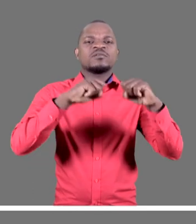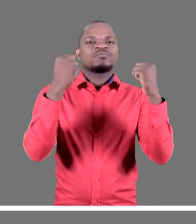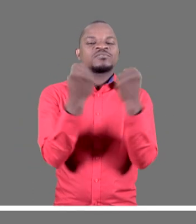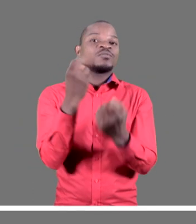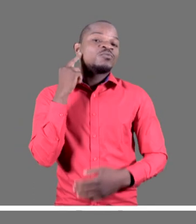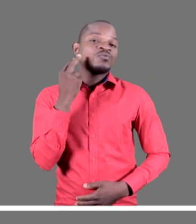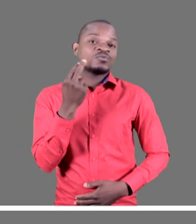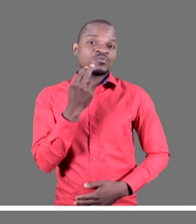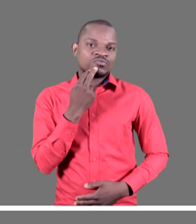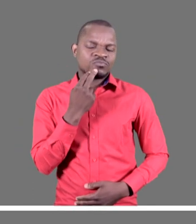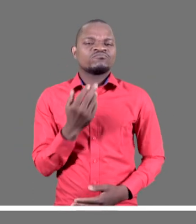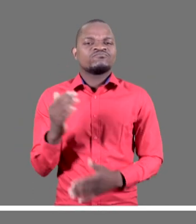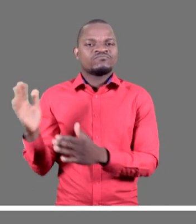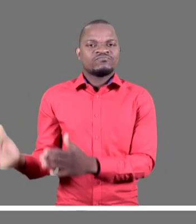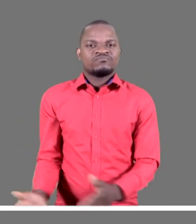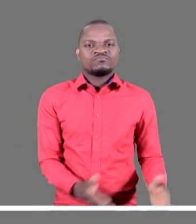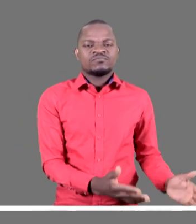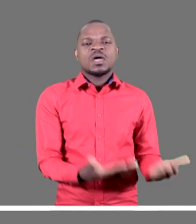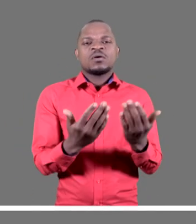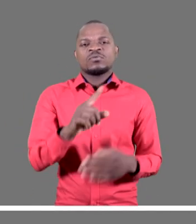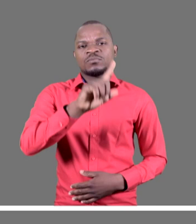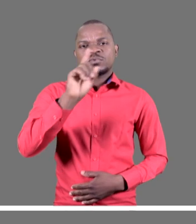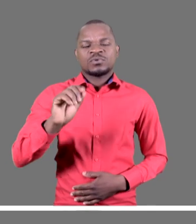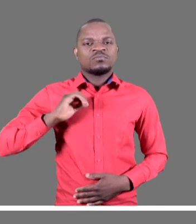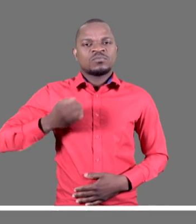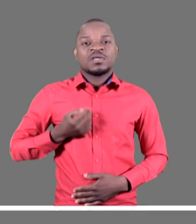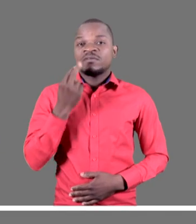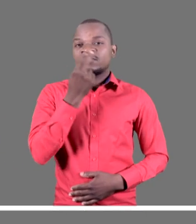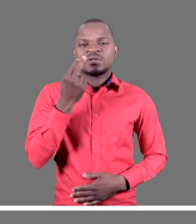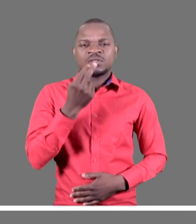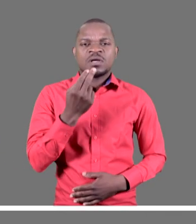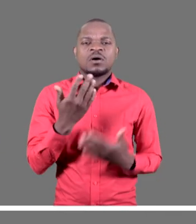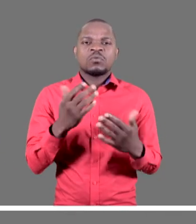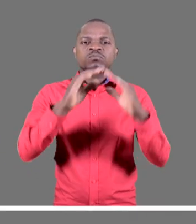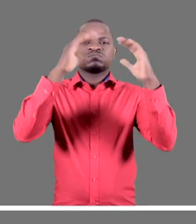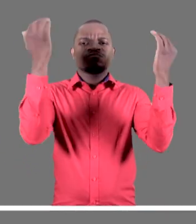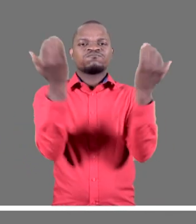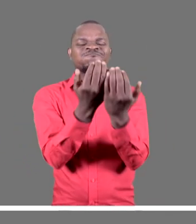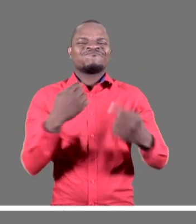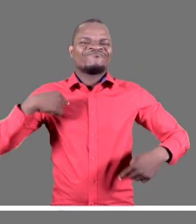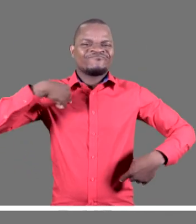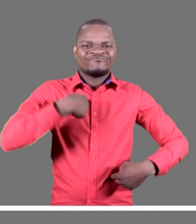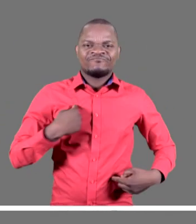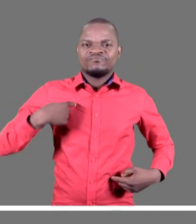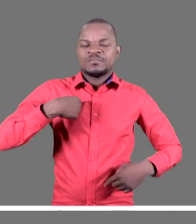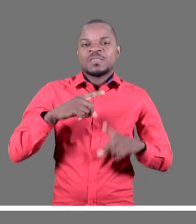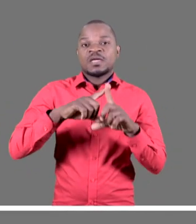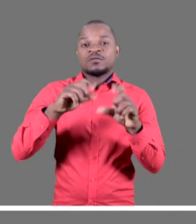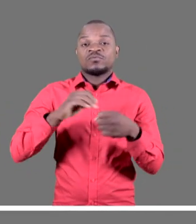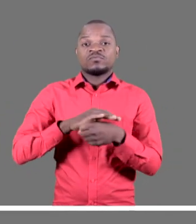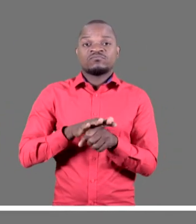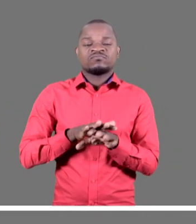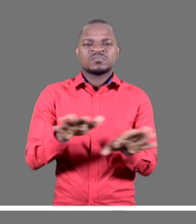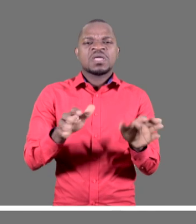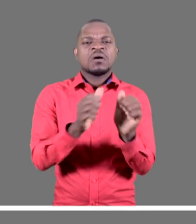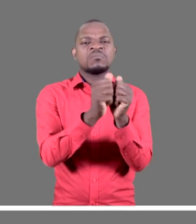Deficiência é celebrado numa altura em que o mundo está a ser assolado com a Covid-19. Que impacto desta pandemia aqui